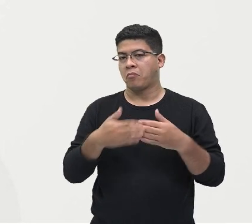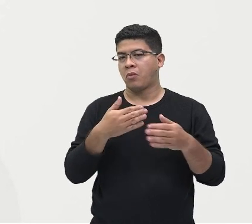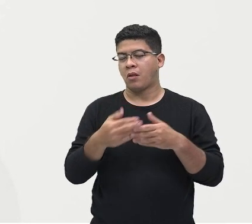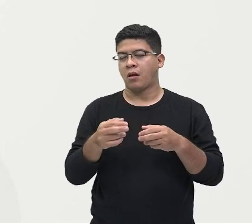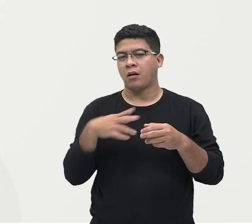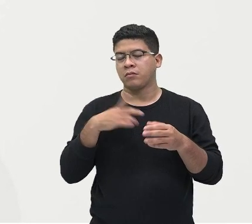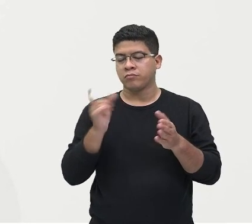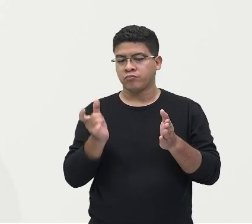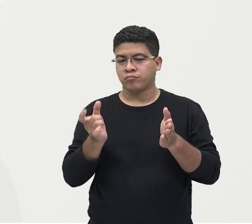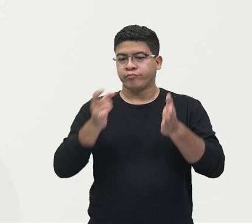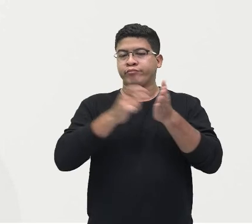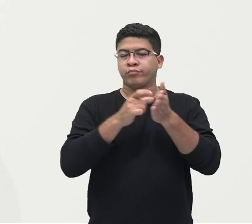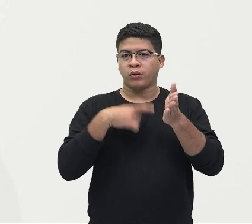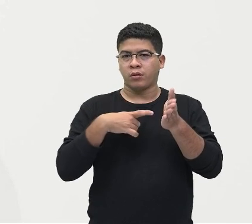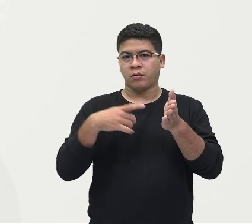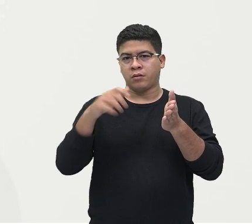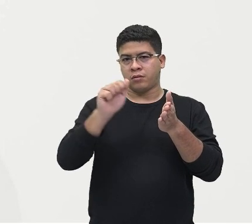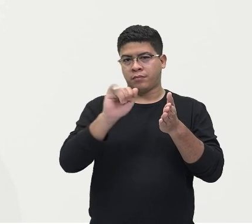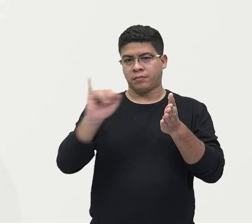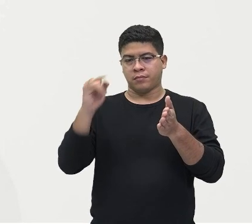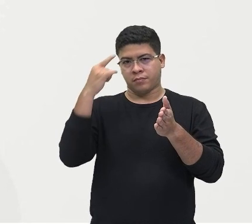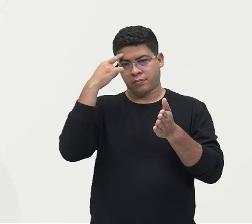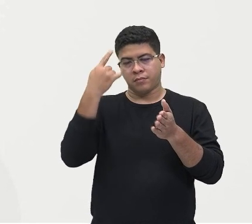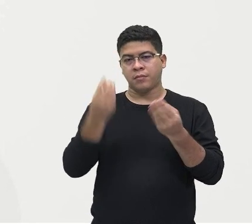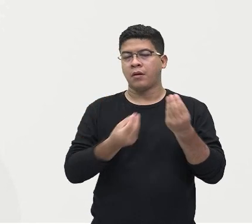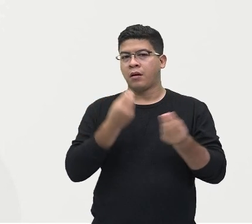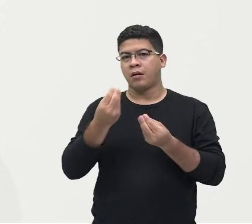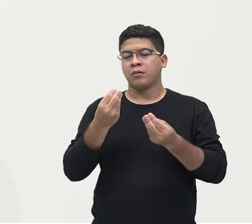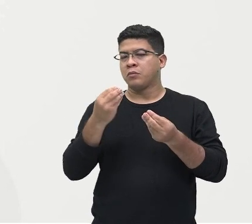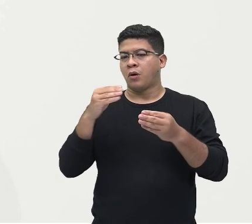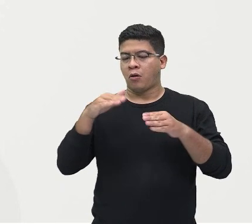qualquer tipo de acidente, qualquer tipo de